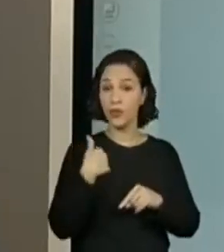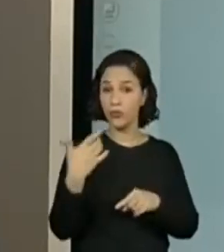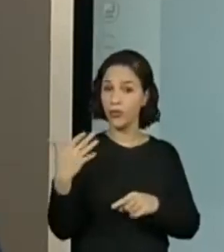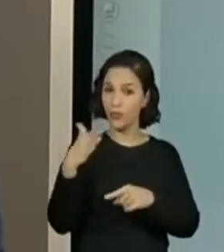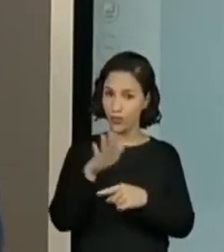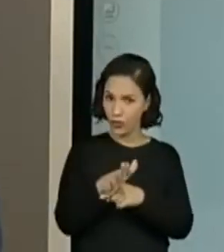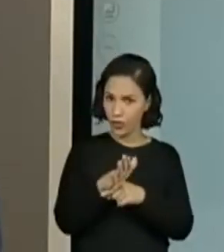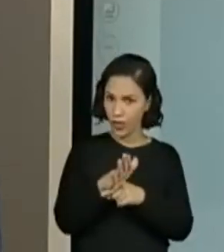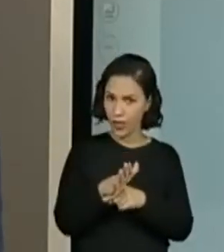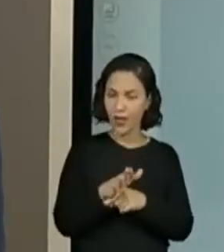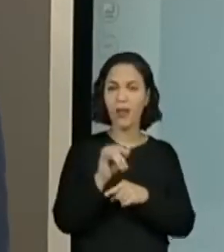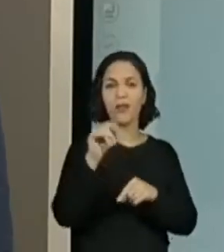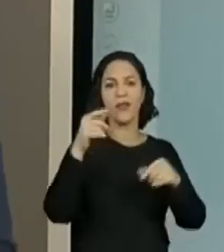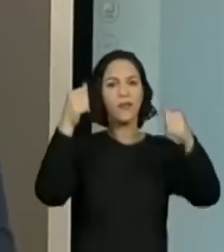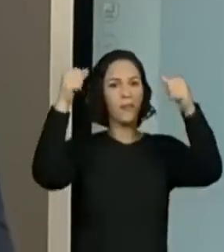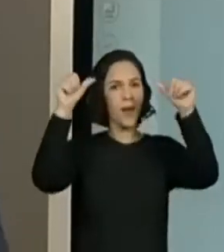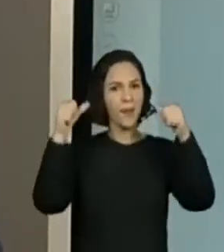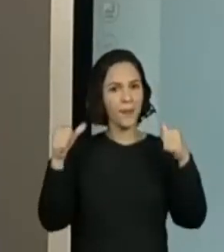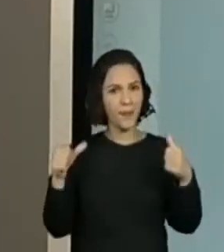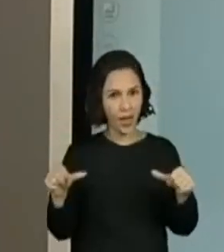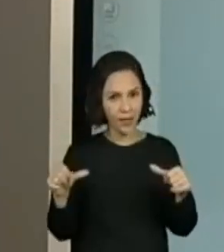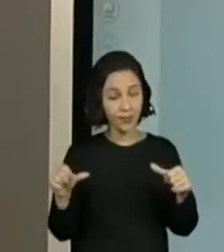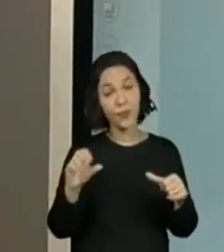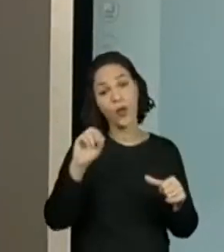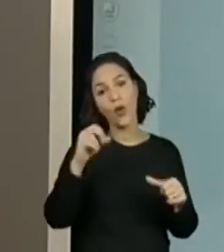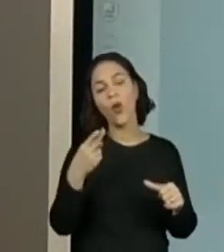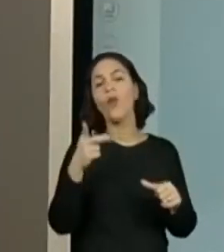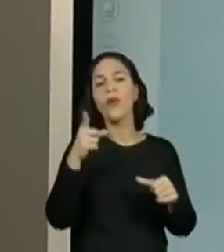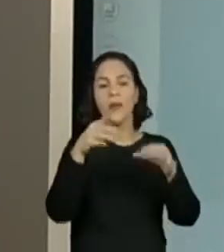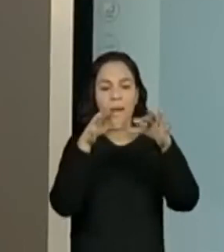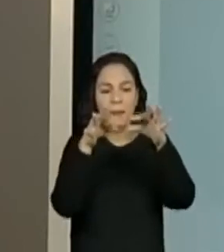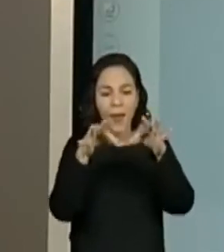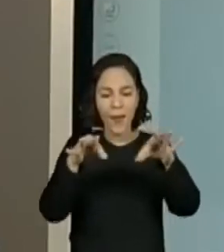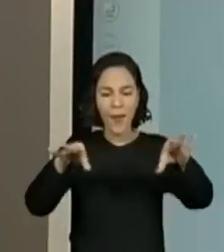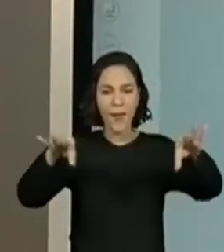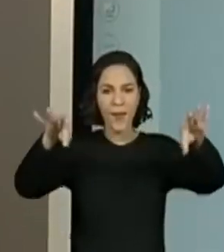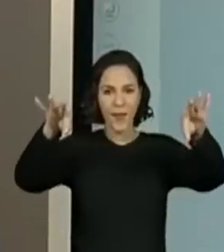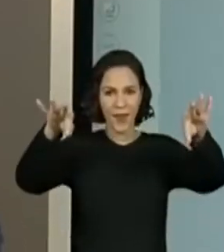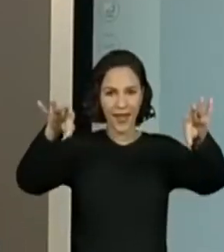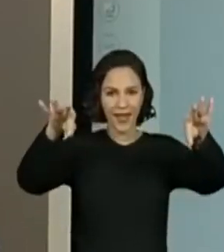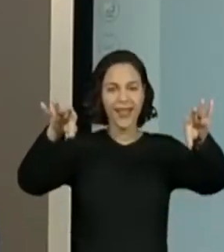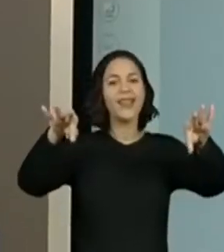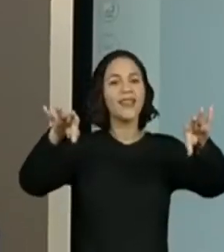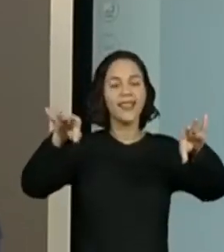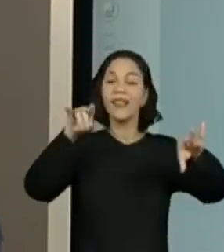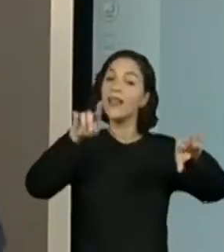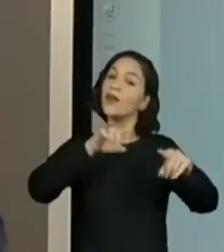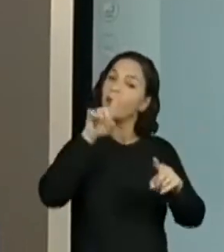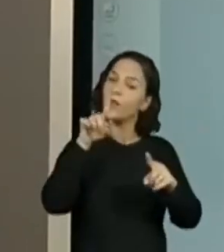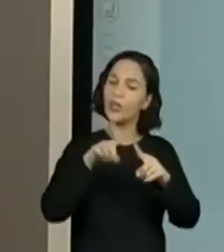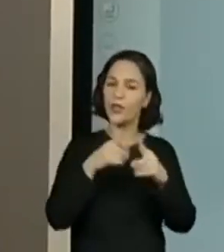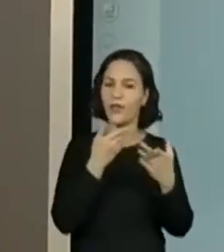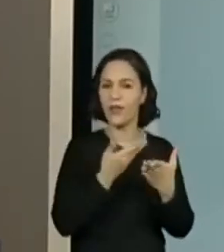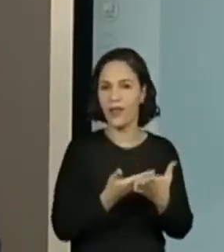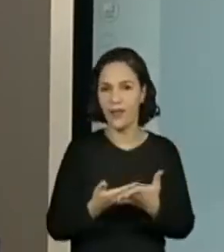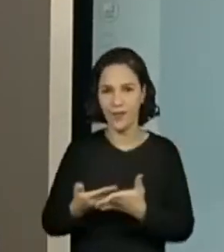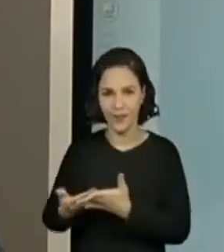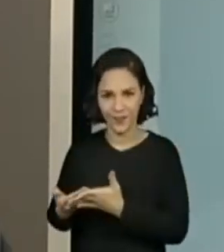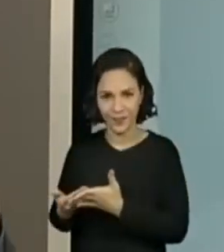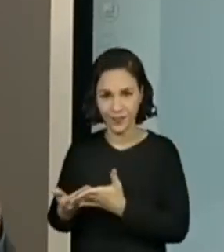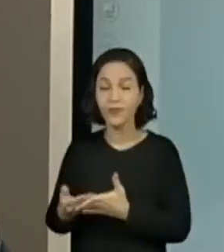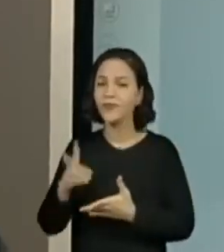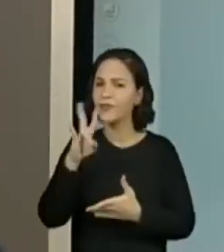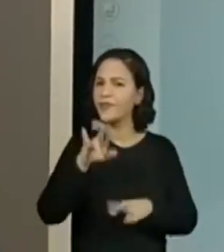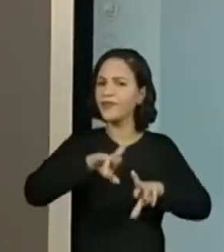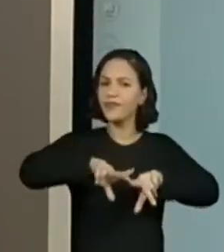gente fazer ou o nosso mural ou o nosso varal de preferências, que é o objetivo dessas aulas todas. Então, a gente vai fazer